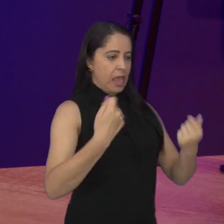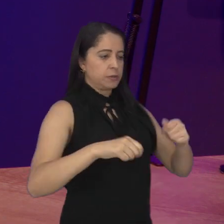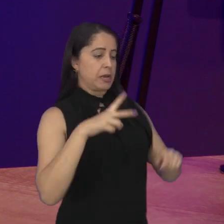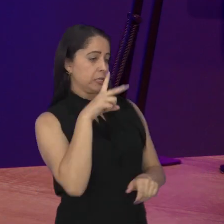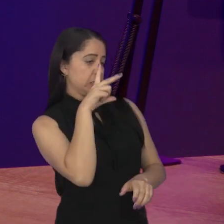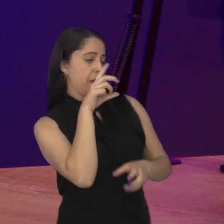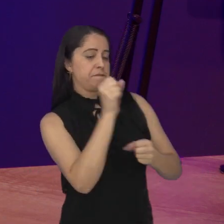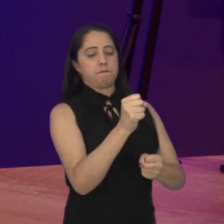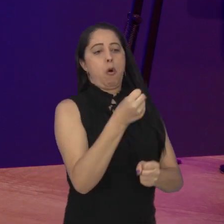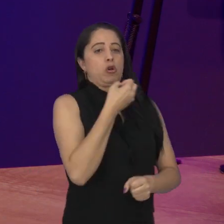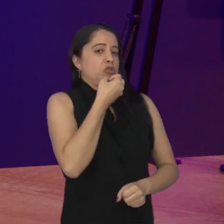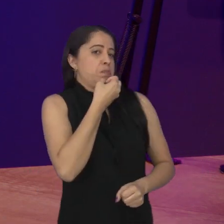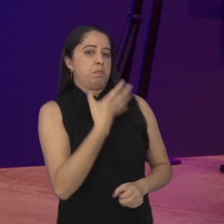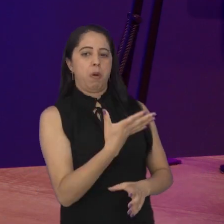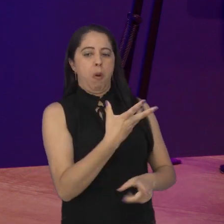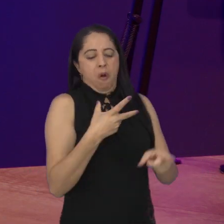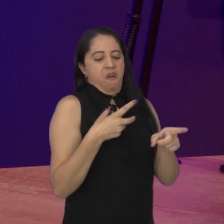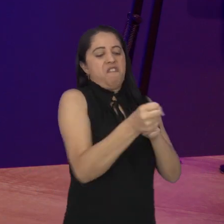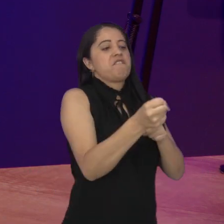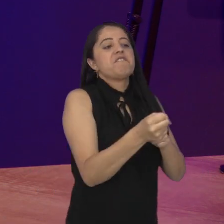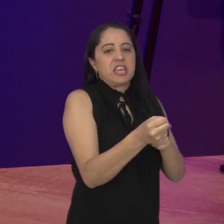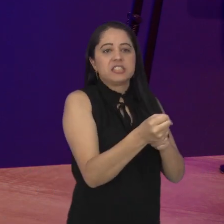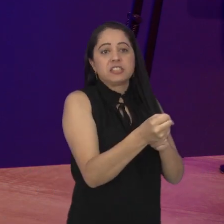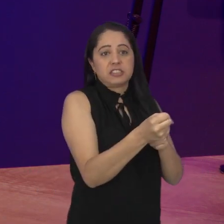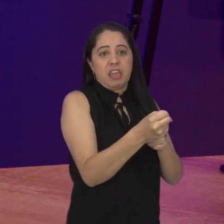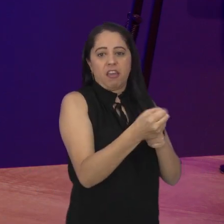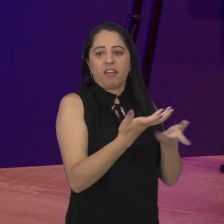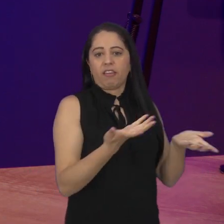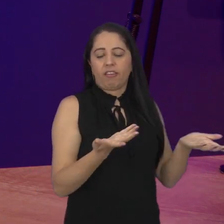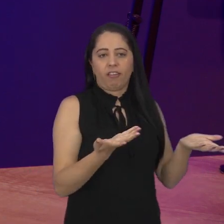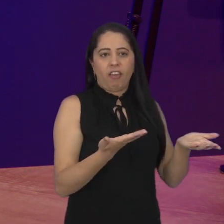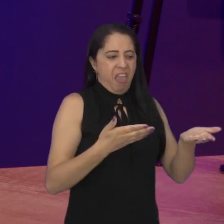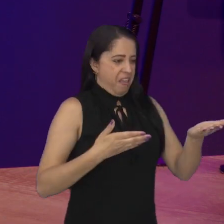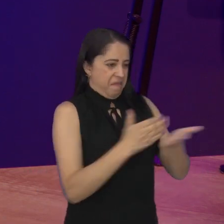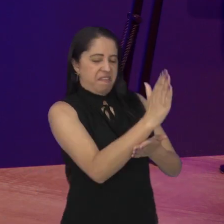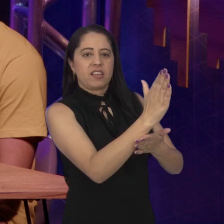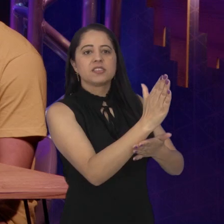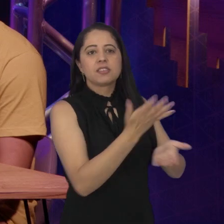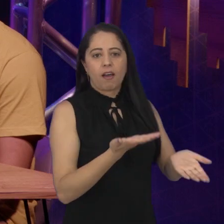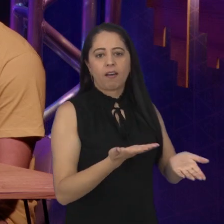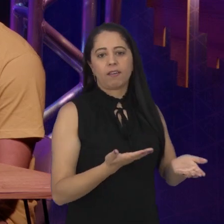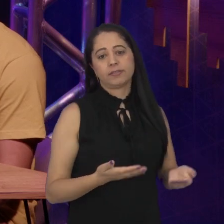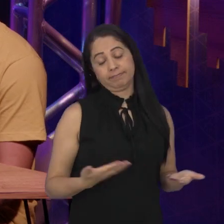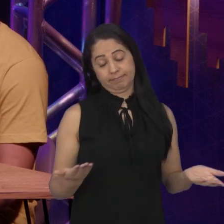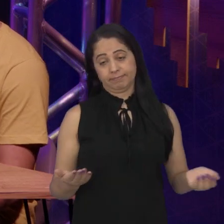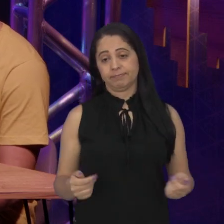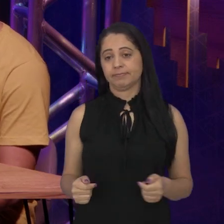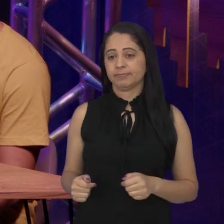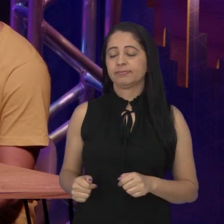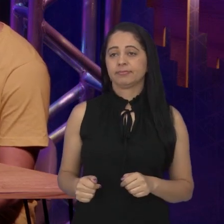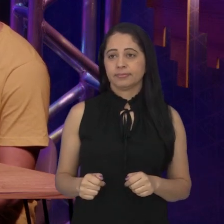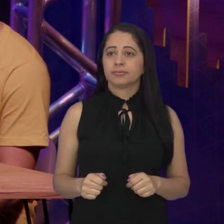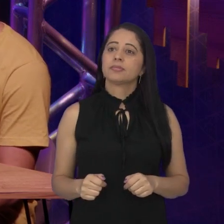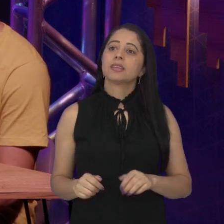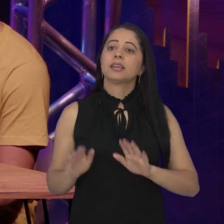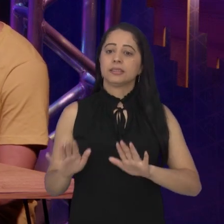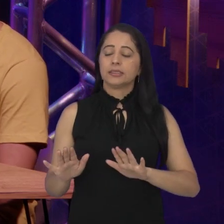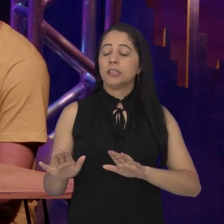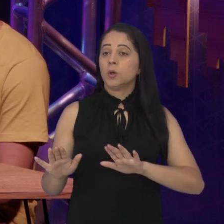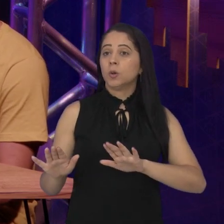verdade, tem que ser forte, tem que ser bom para conseguir vencer ou para conseguir passar no processo, no caso de